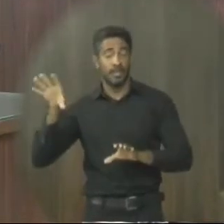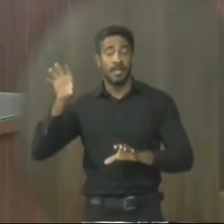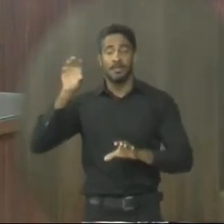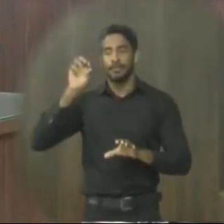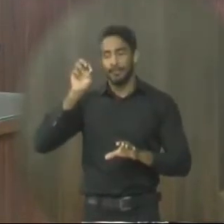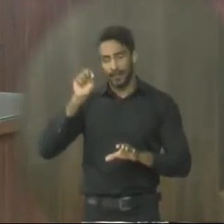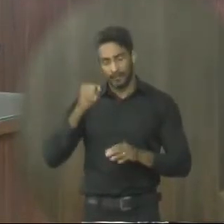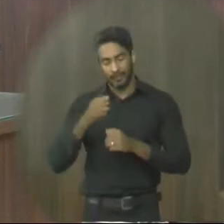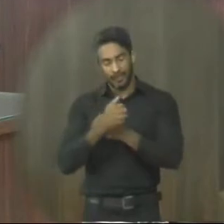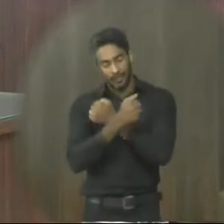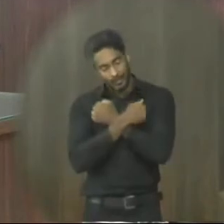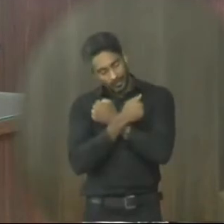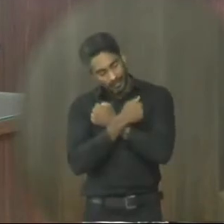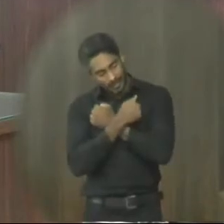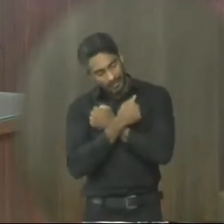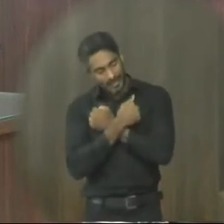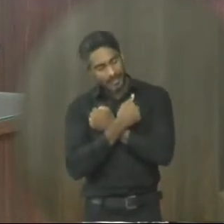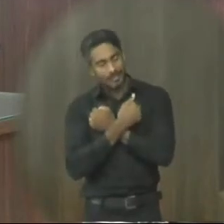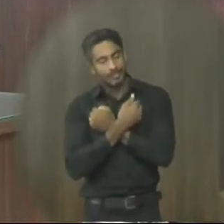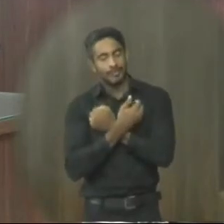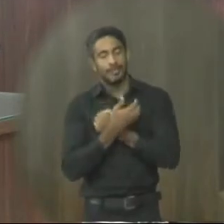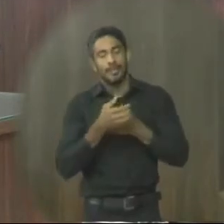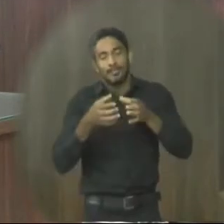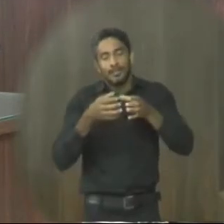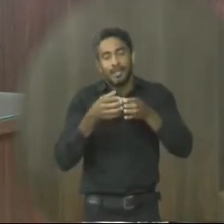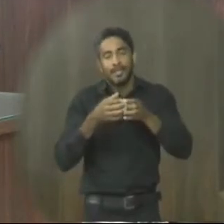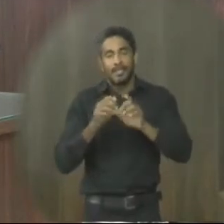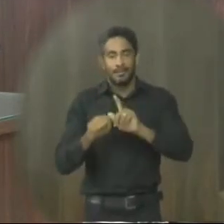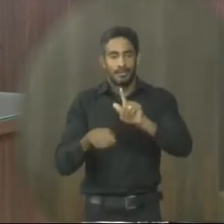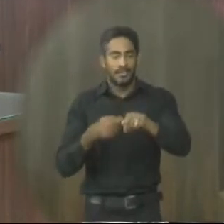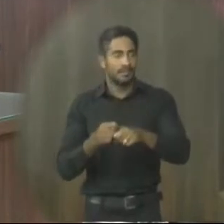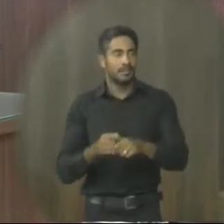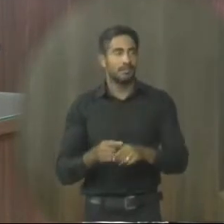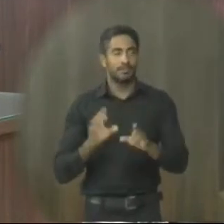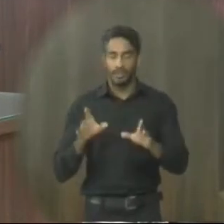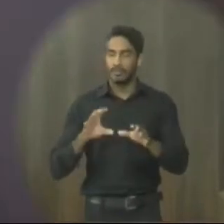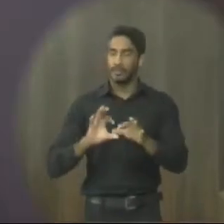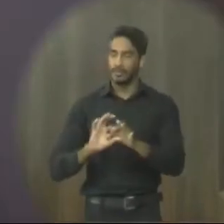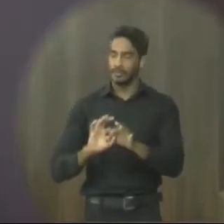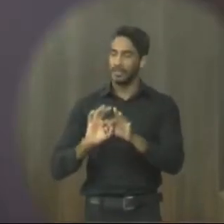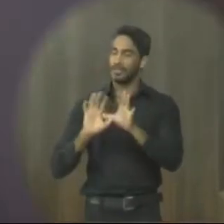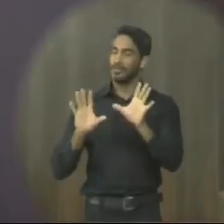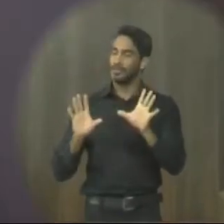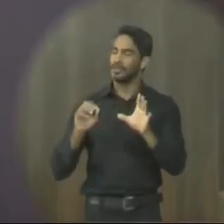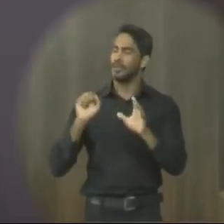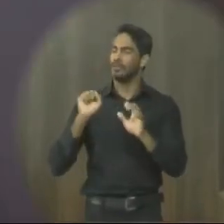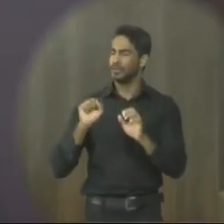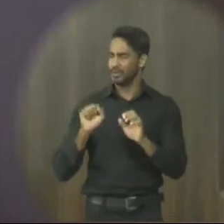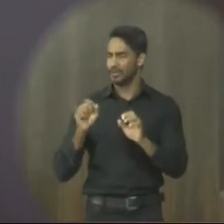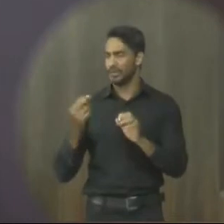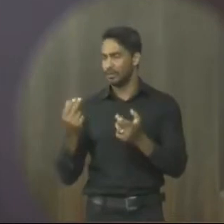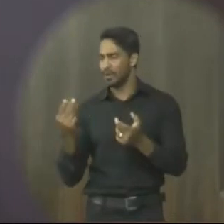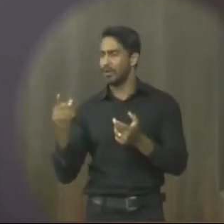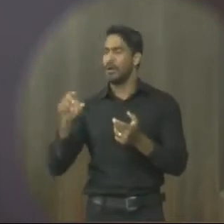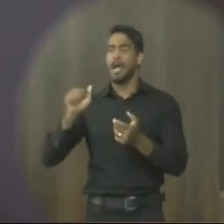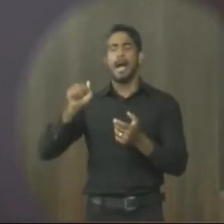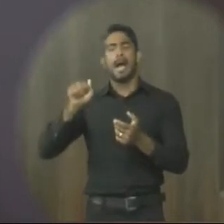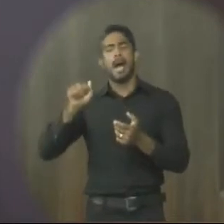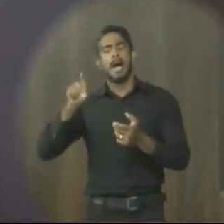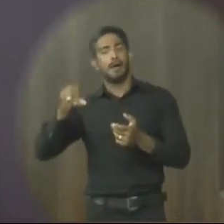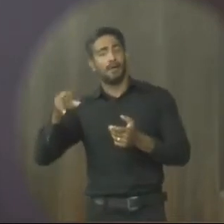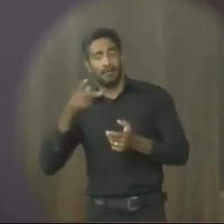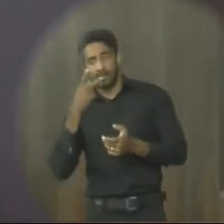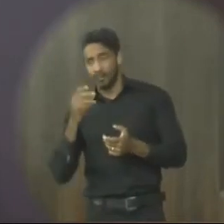Leva o nosso abraço a toda a equipe lá da administração, tá bom? A gente está à disposição, como Andauri falou, a gente está à disposição,